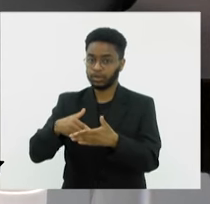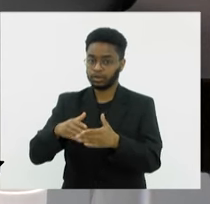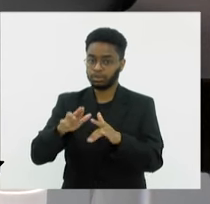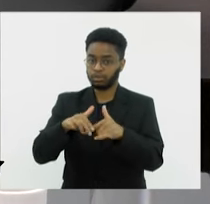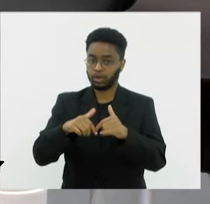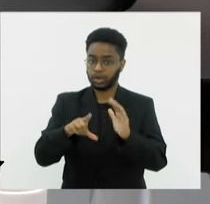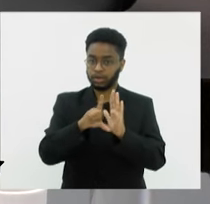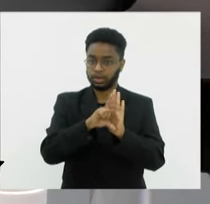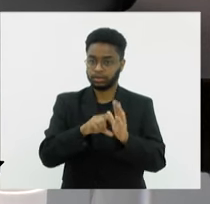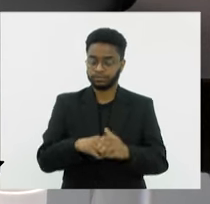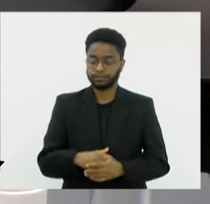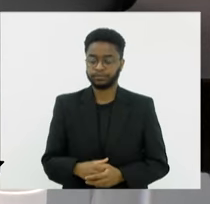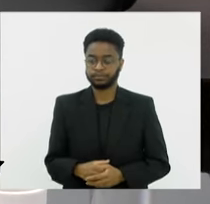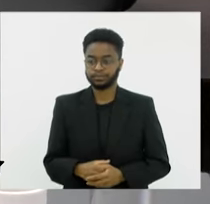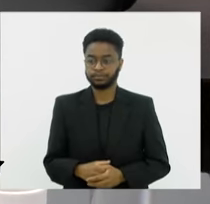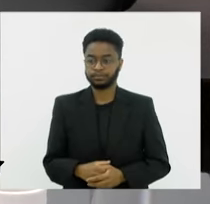legal.